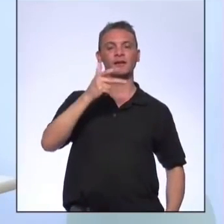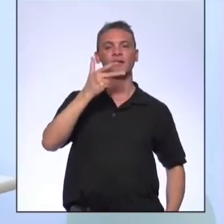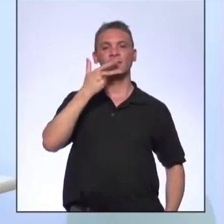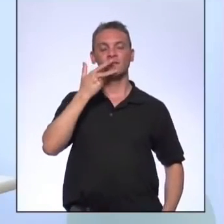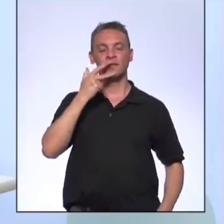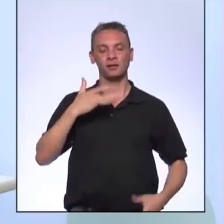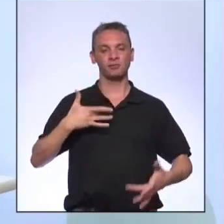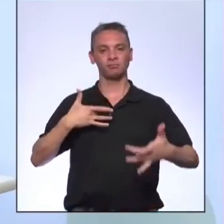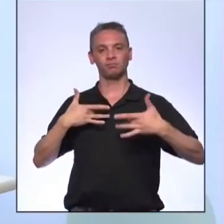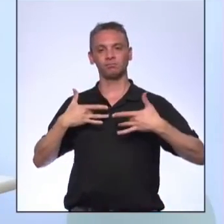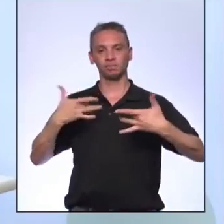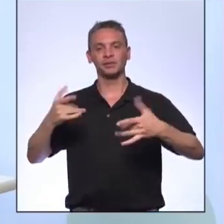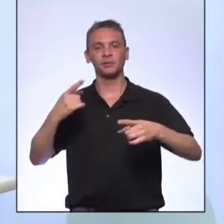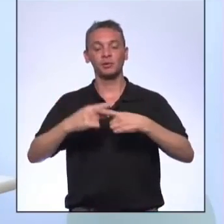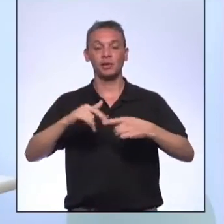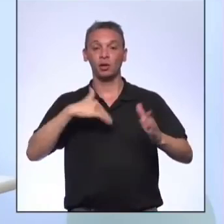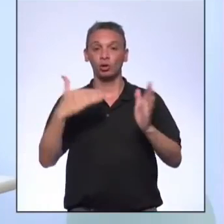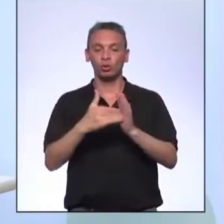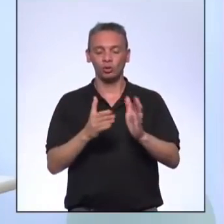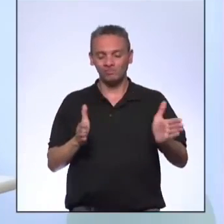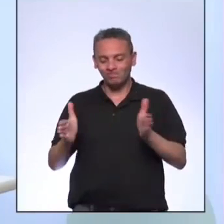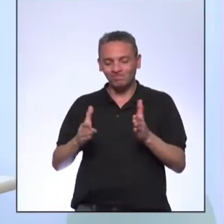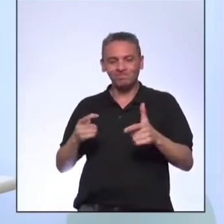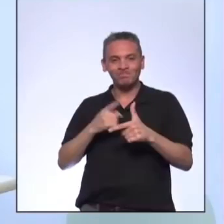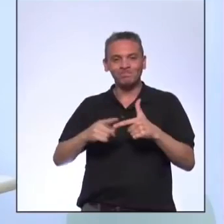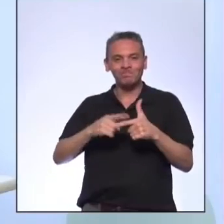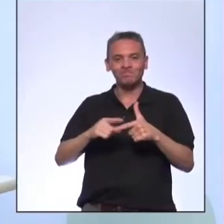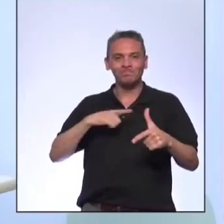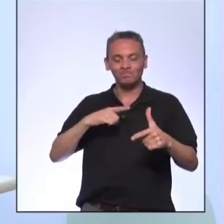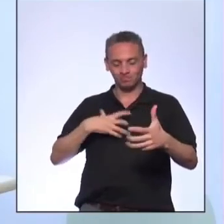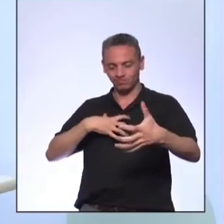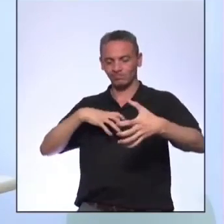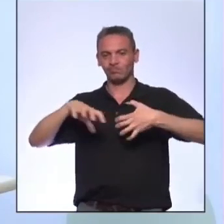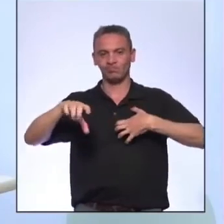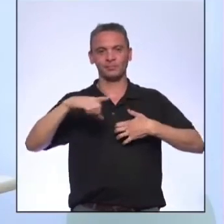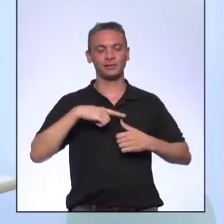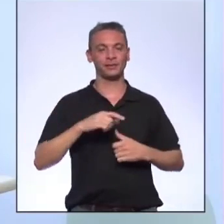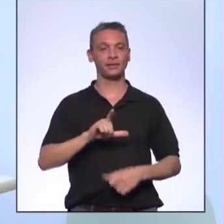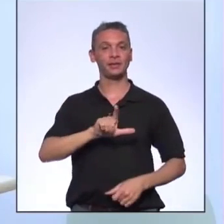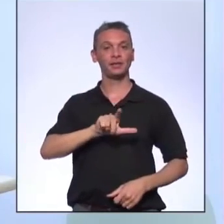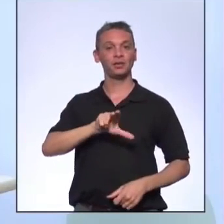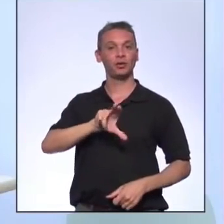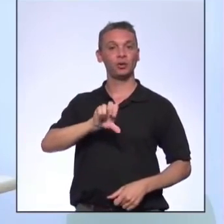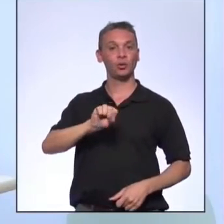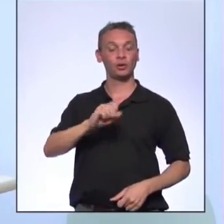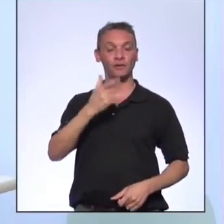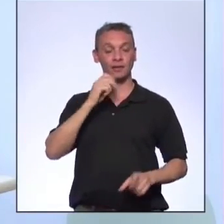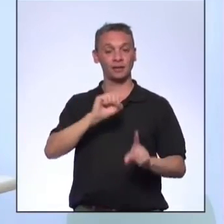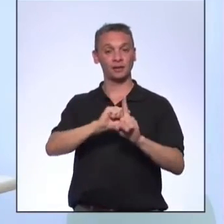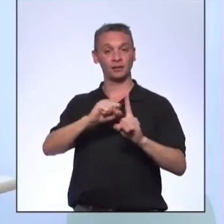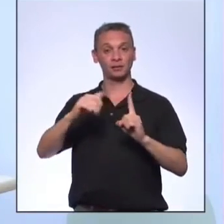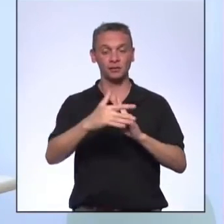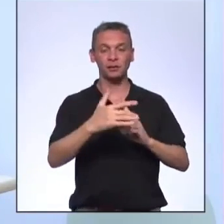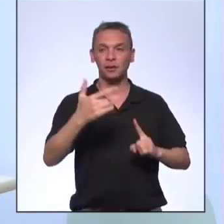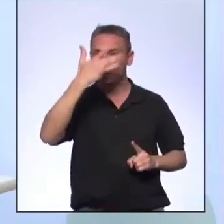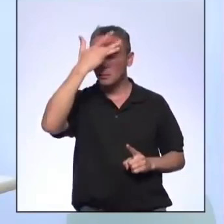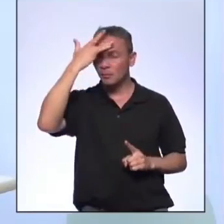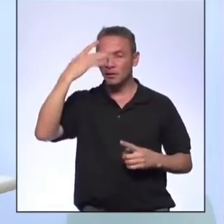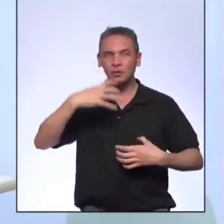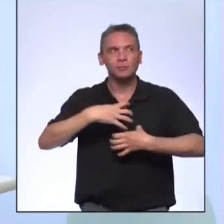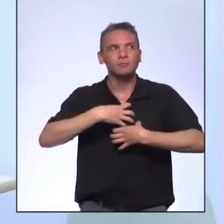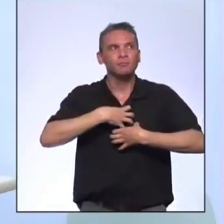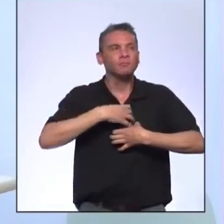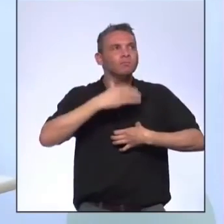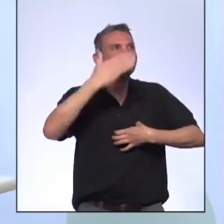todos estávamos em uma situação trazendo a empatia. E por fim, o Lucas Gabriel diz, teremos uma sociedade entendendo o real sentido de ser